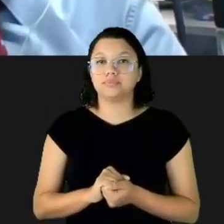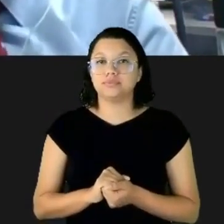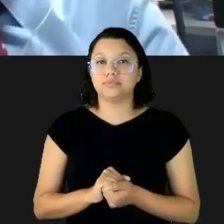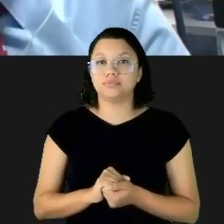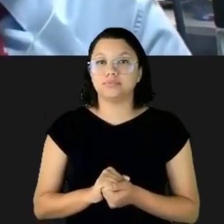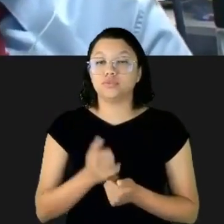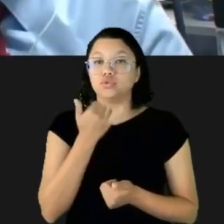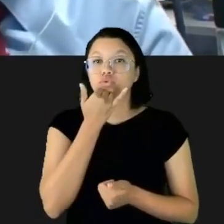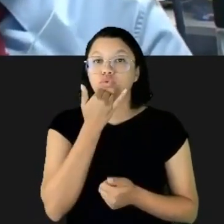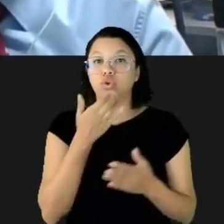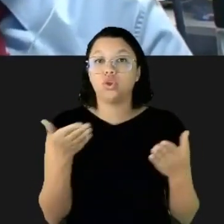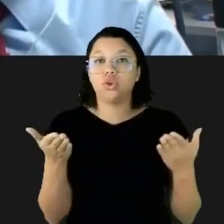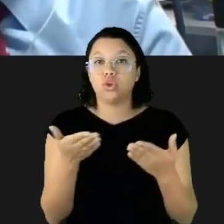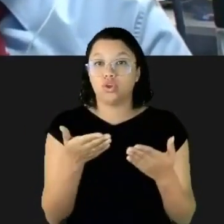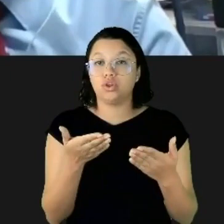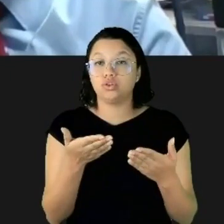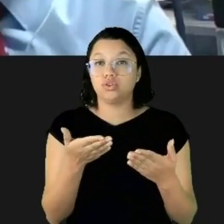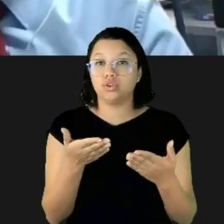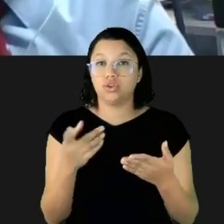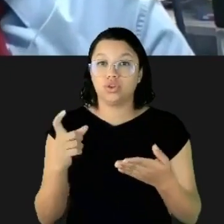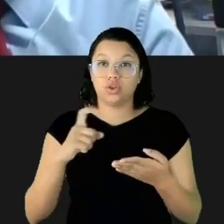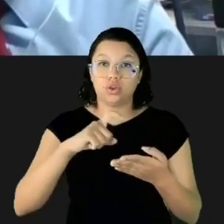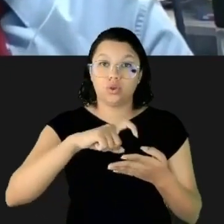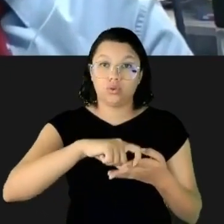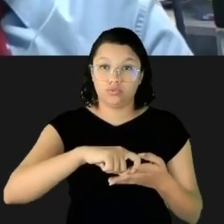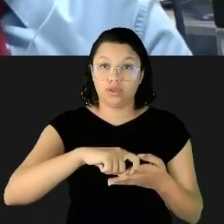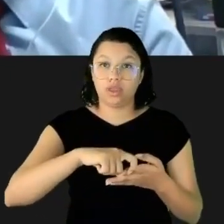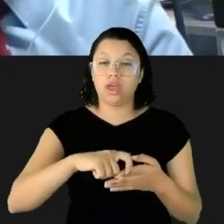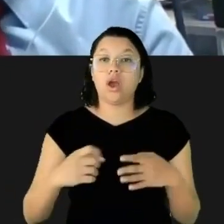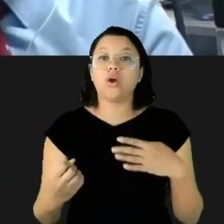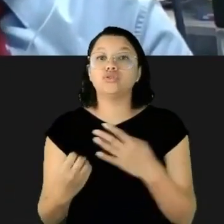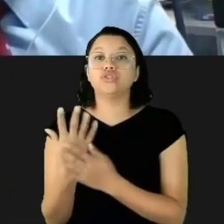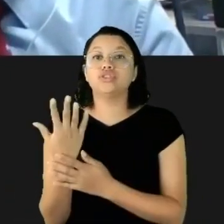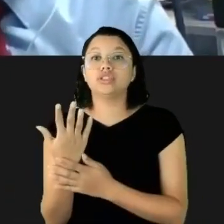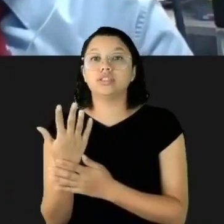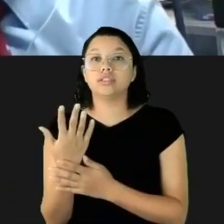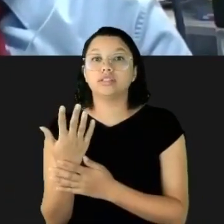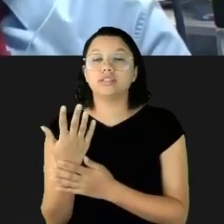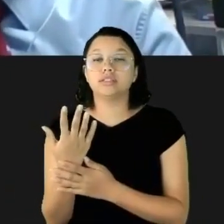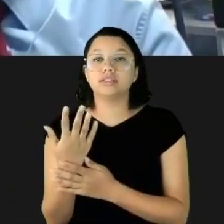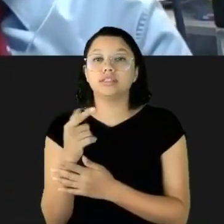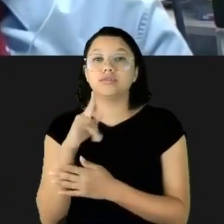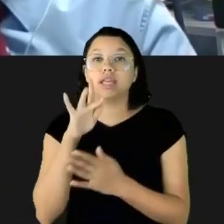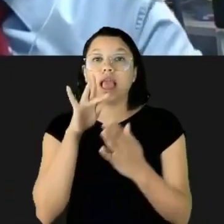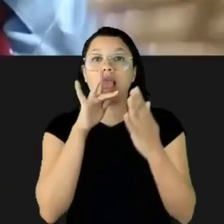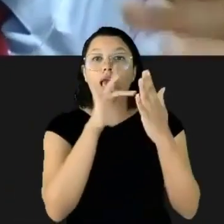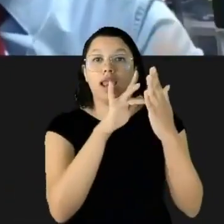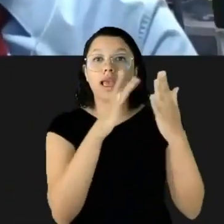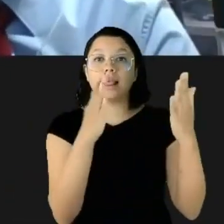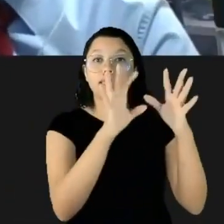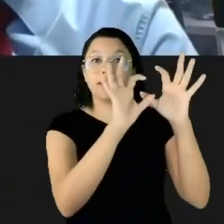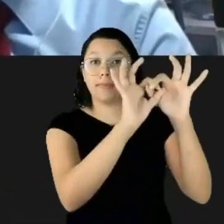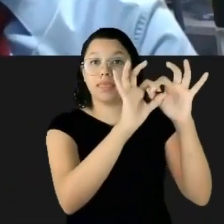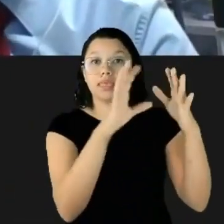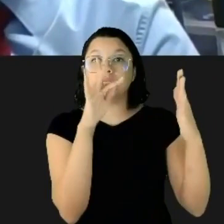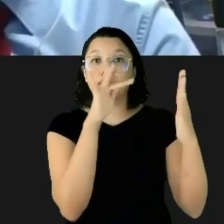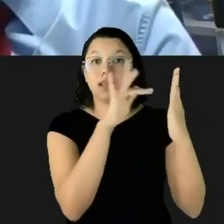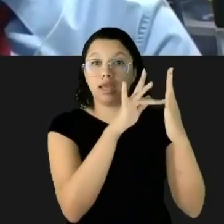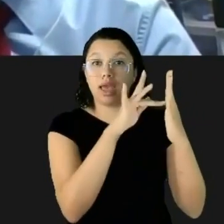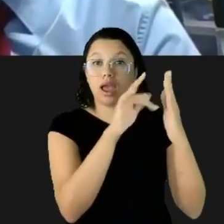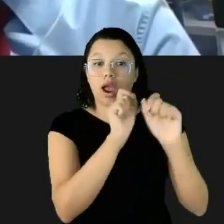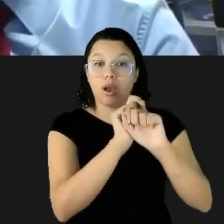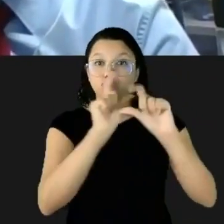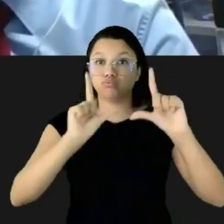perdão aqui esse é alfinete aonde você cria se você clicar nele ele abre uma aba nova